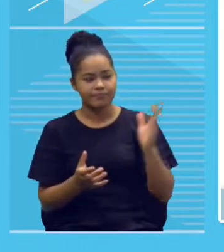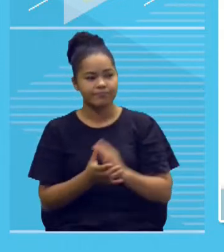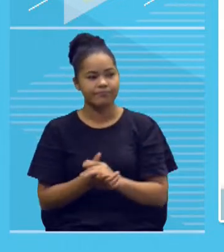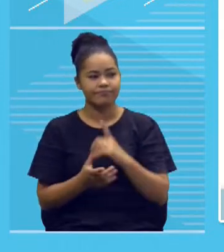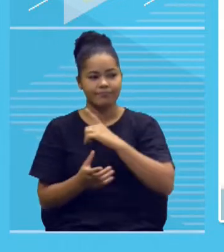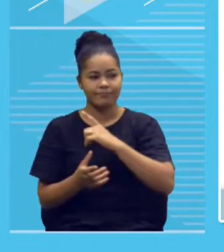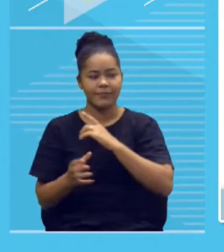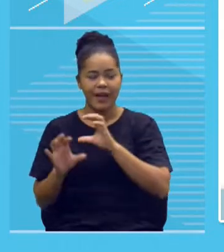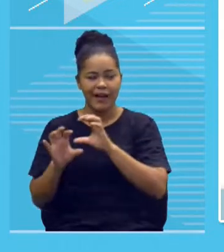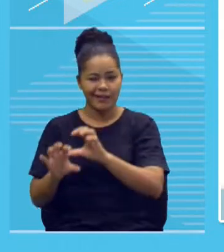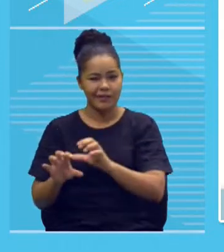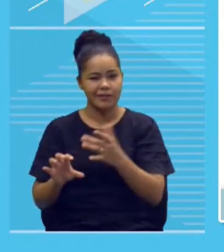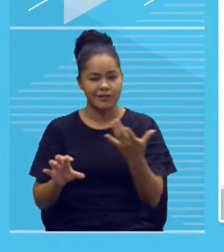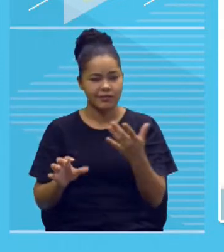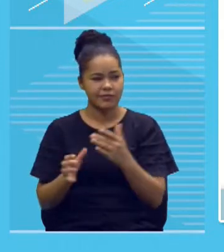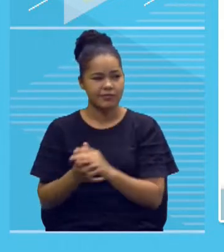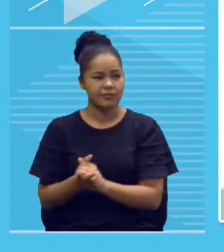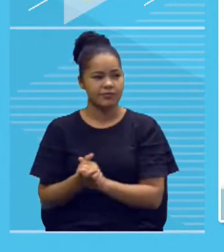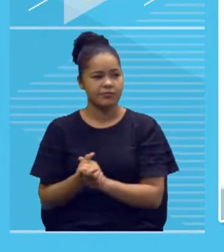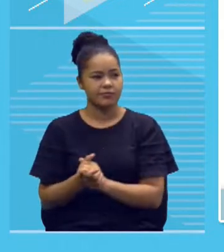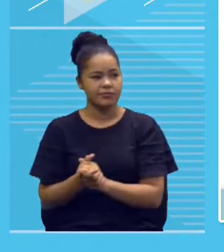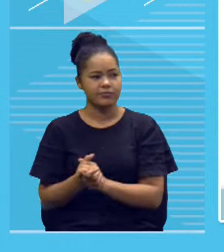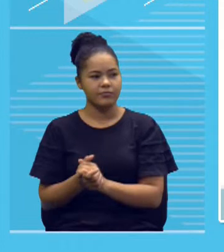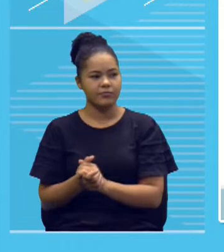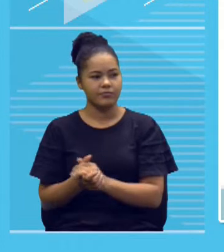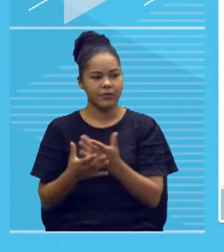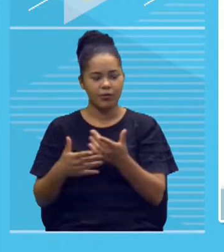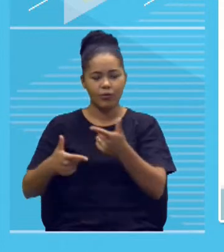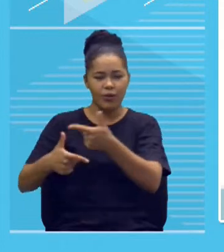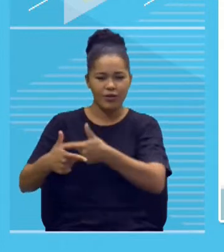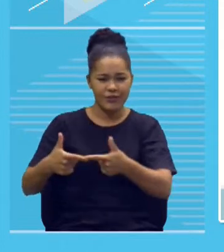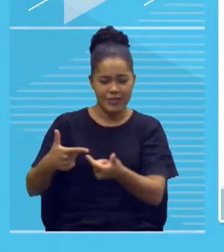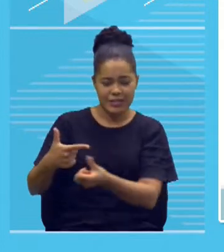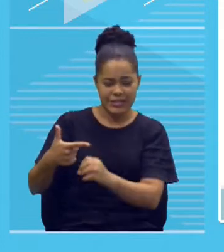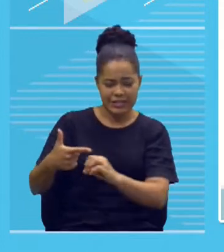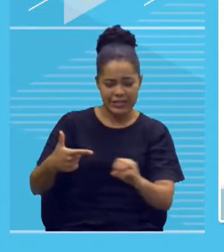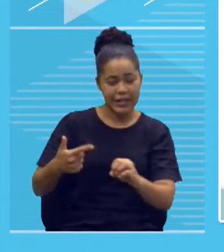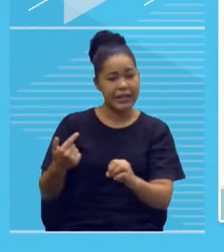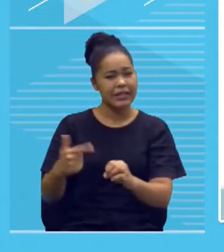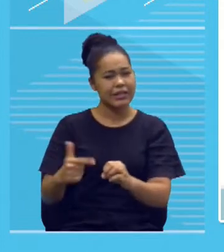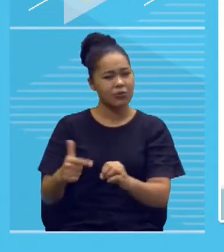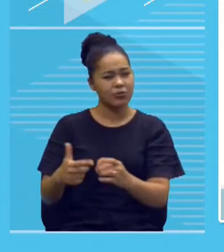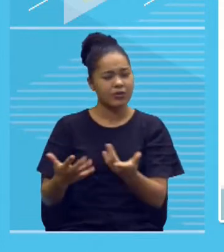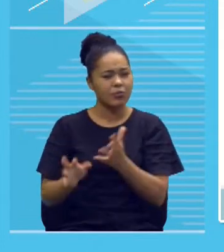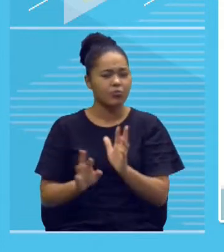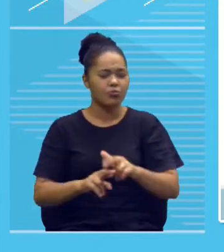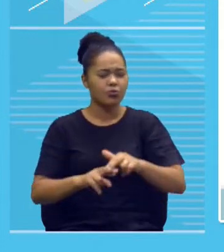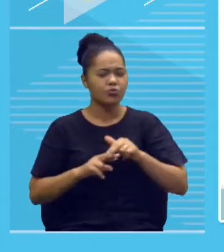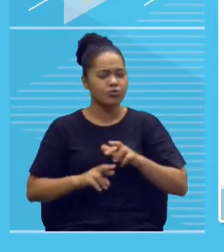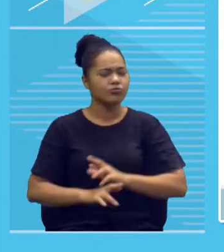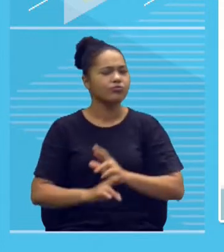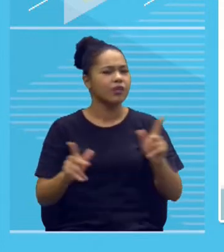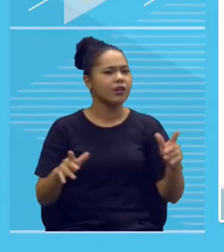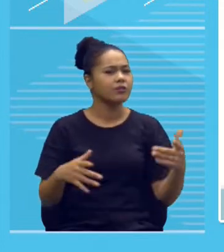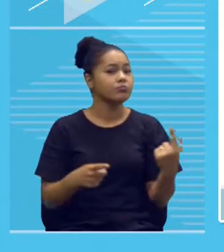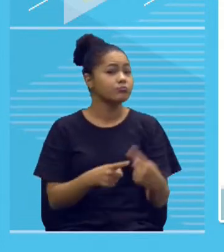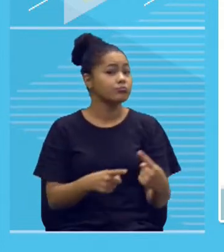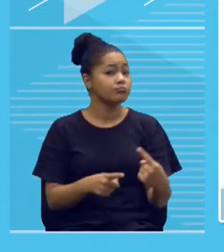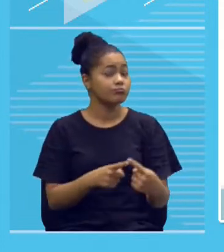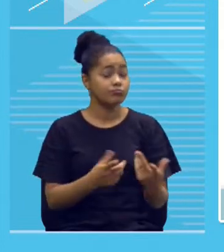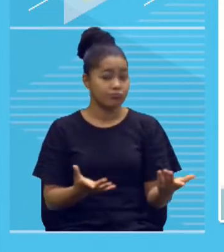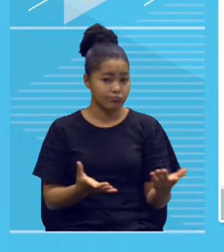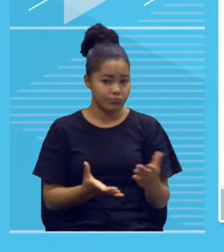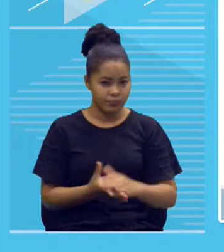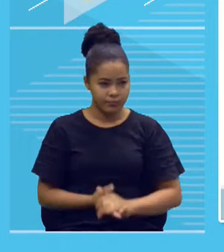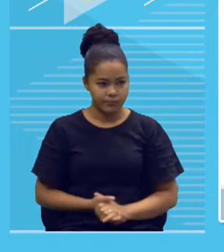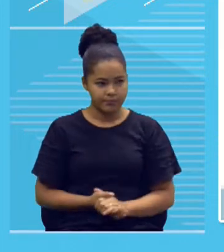também disse Professor tá é Sítio professor não tem esse sem embaixo O que que tá diferente aqui no livro ele